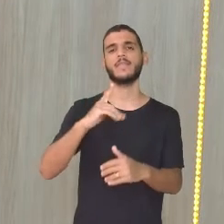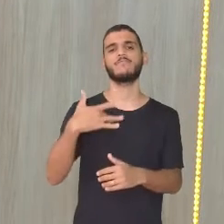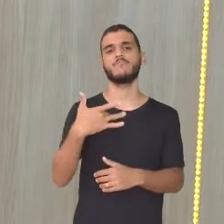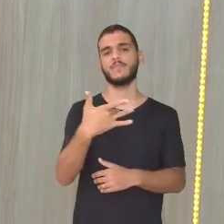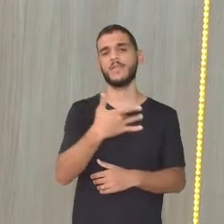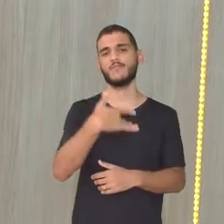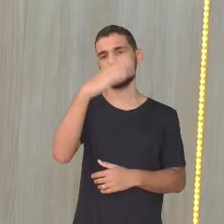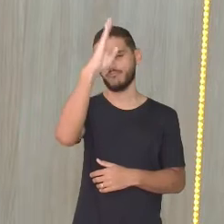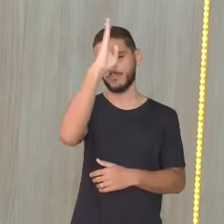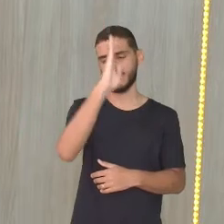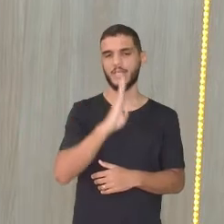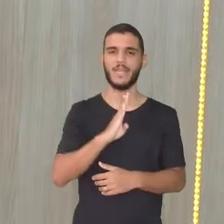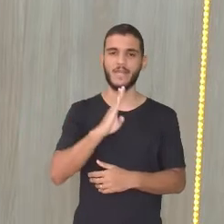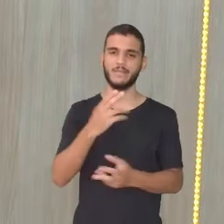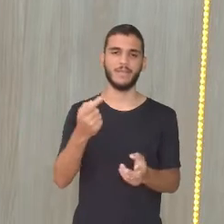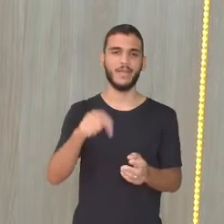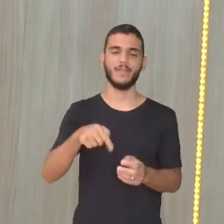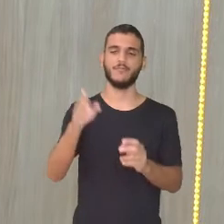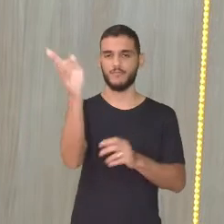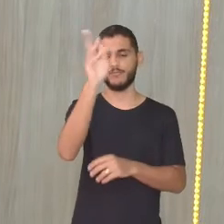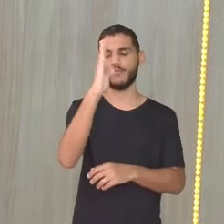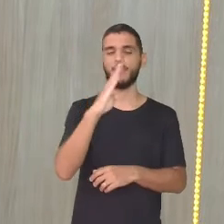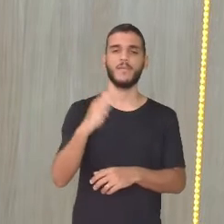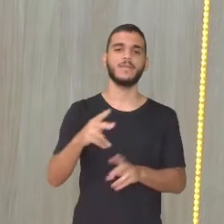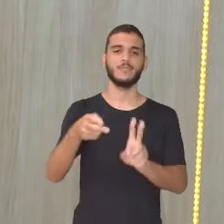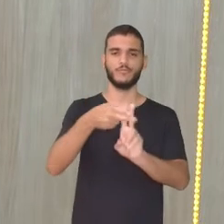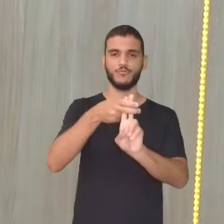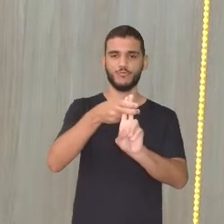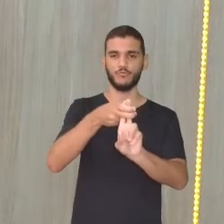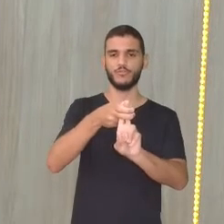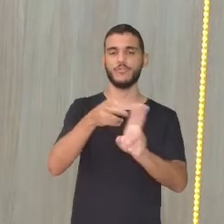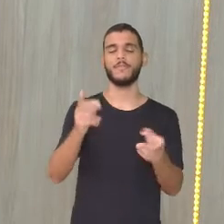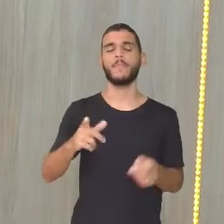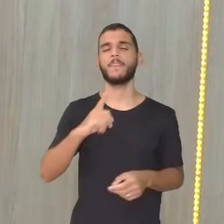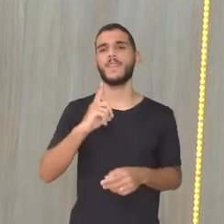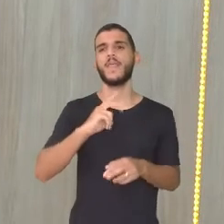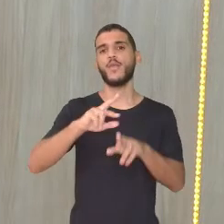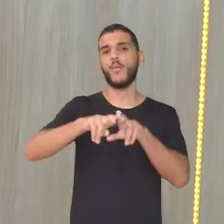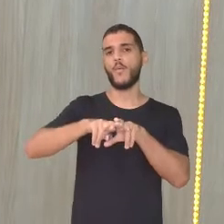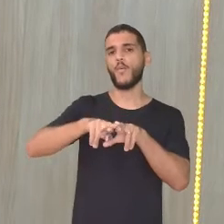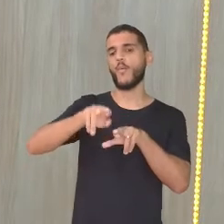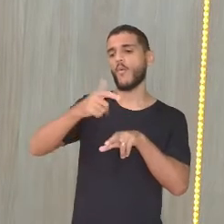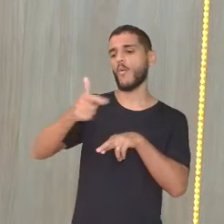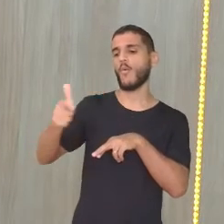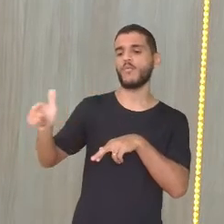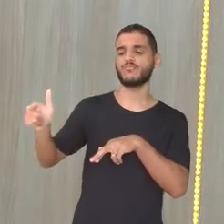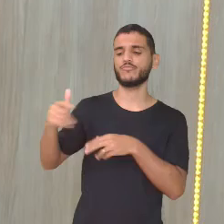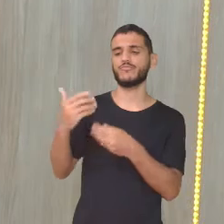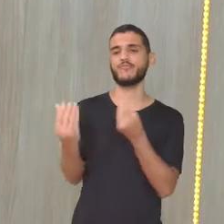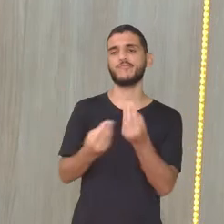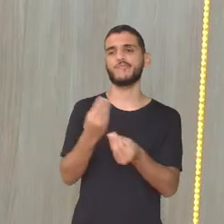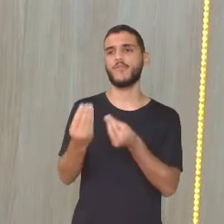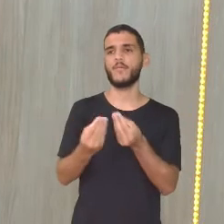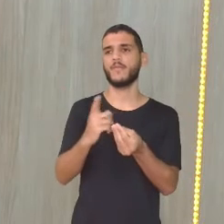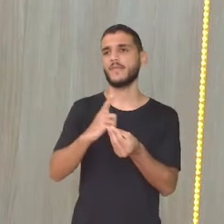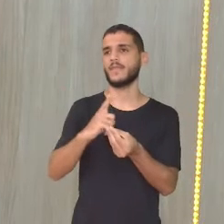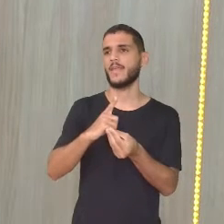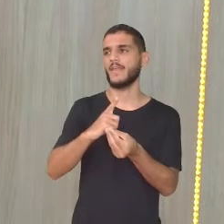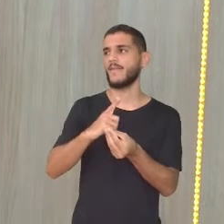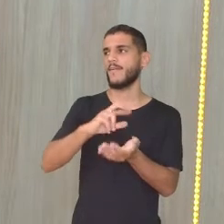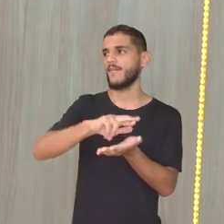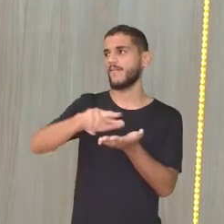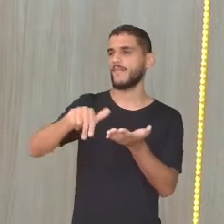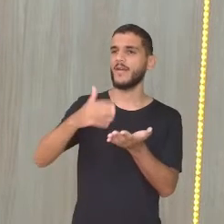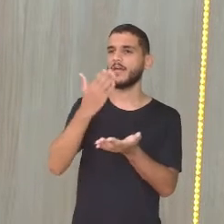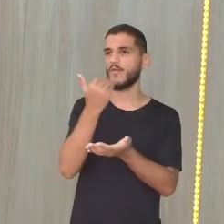gratuita para a população, tá? E você tem outros fatores aqui, né? Eu coloquei aqui essa imagem, né? Que tem um monte de alimentos